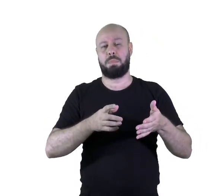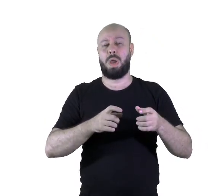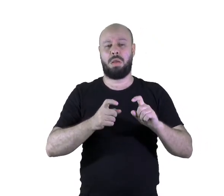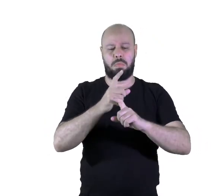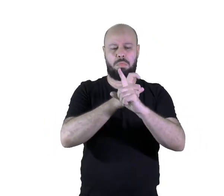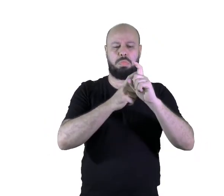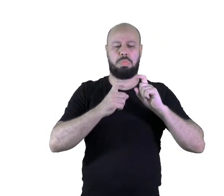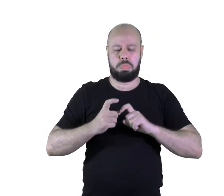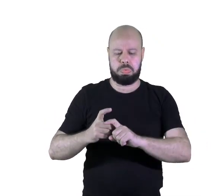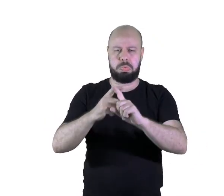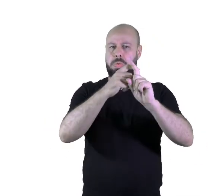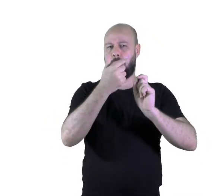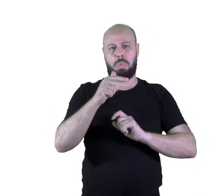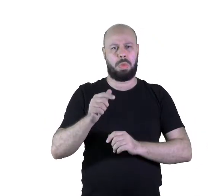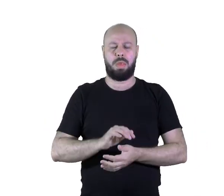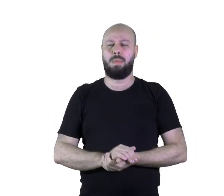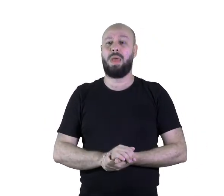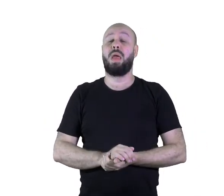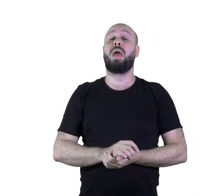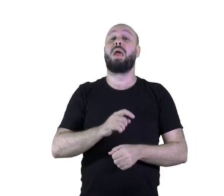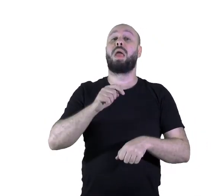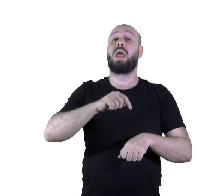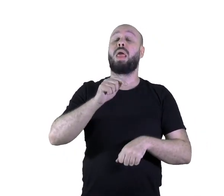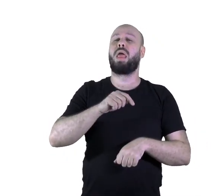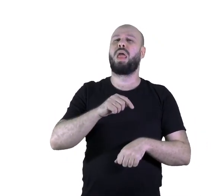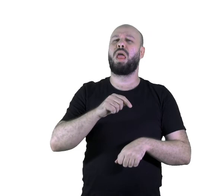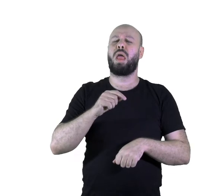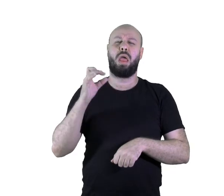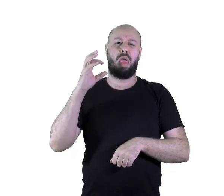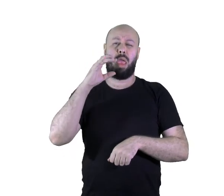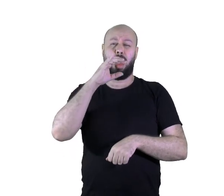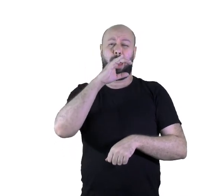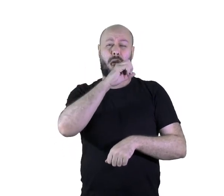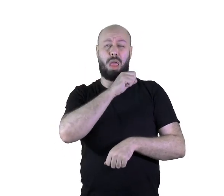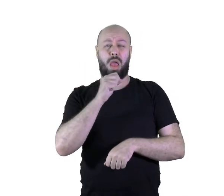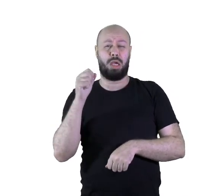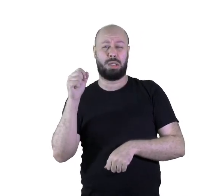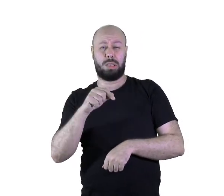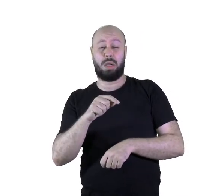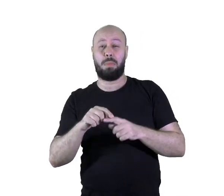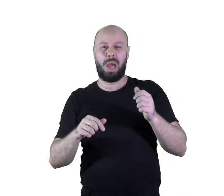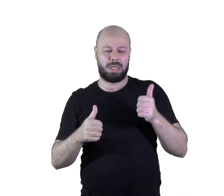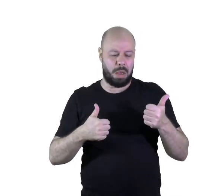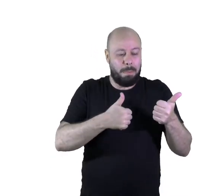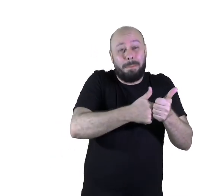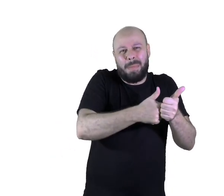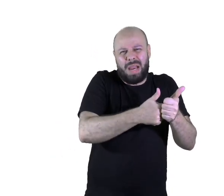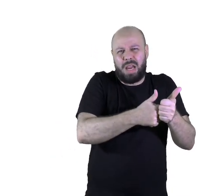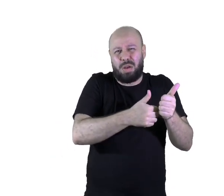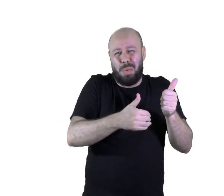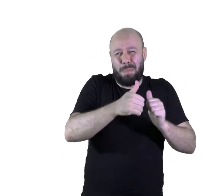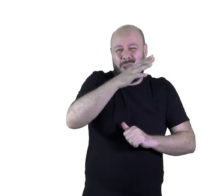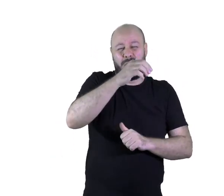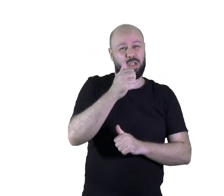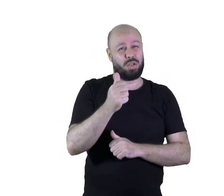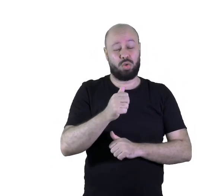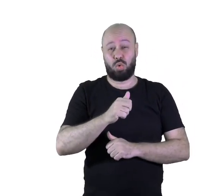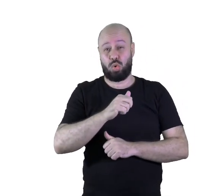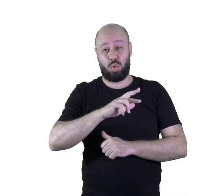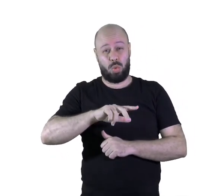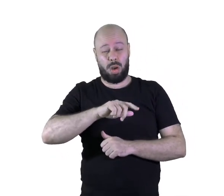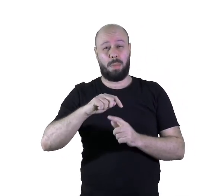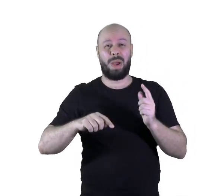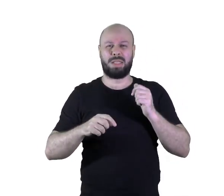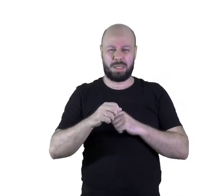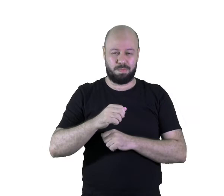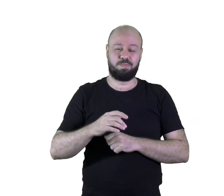satélite em torno dele, e ele é o planeta mais quente do Sistema Solar, mesmo não sendo o mais próximo do Sol, mas ele é o mais quente